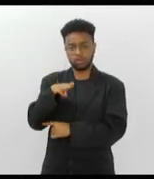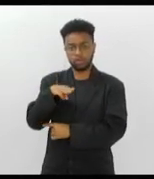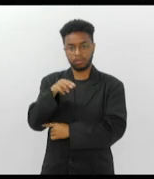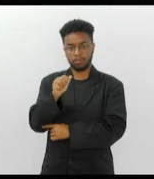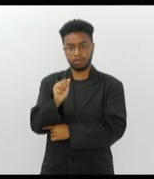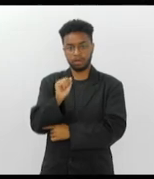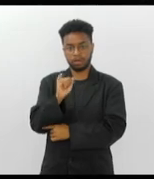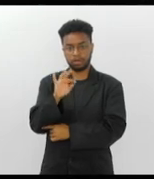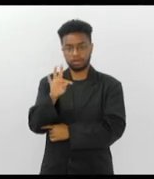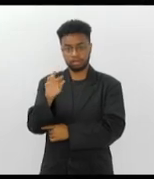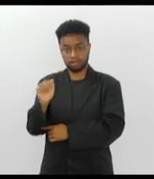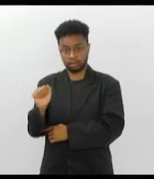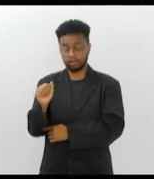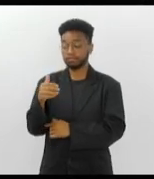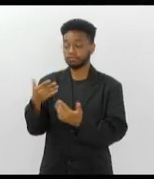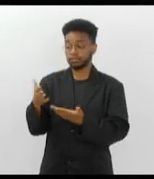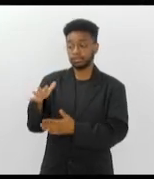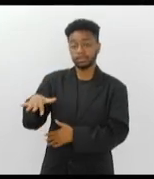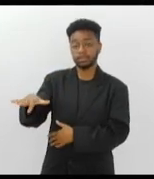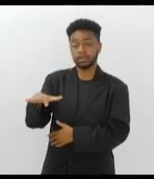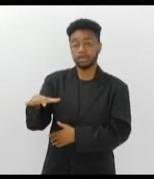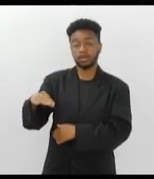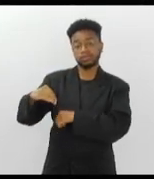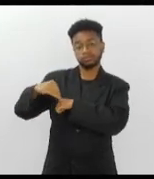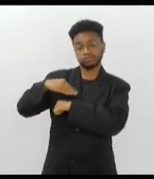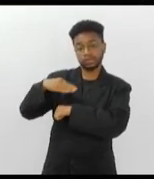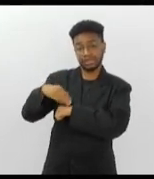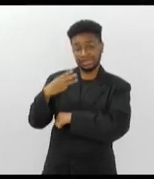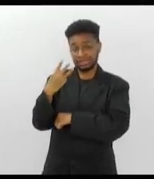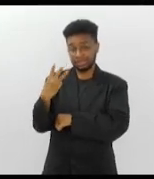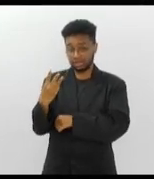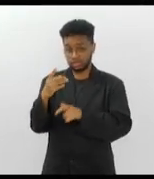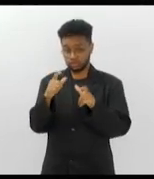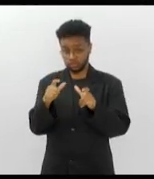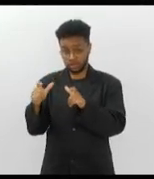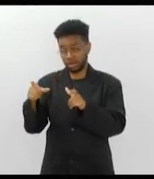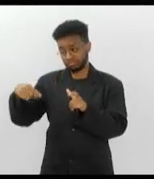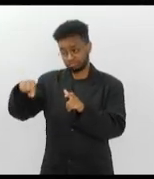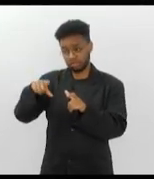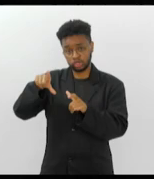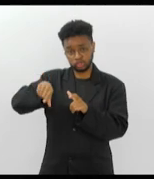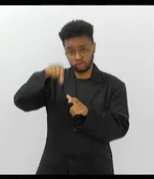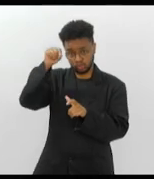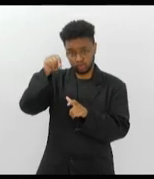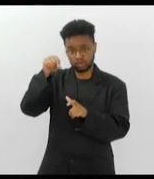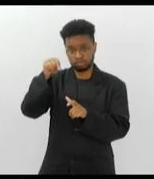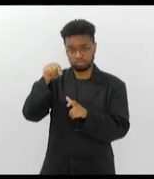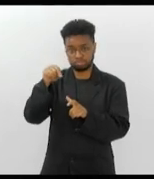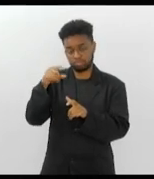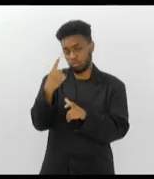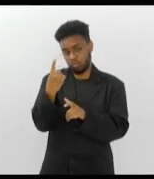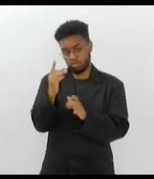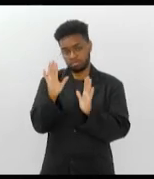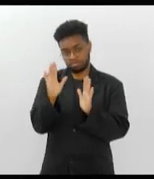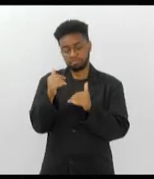sugeriram 3 clínicas, e eles iam sortear uma das 3. E sortearam.